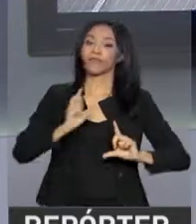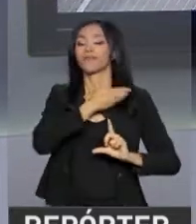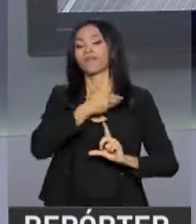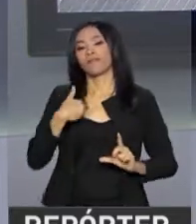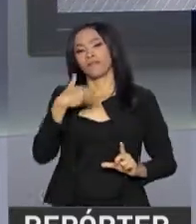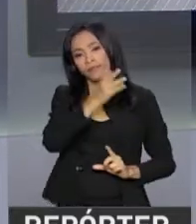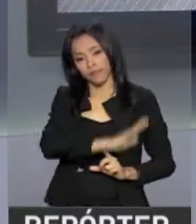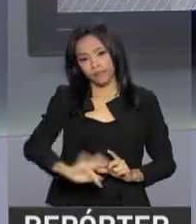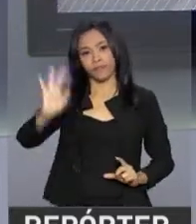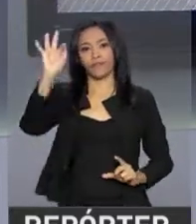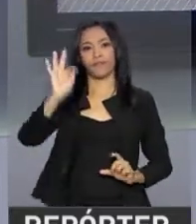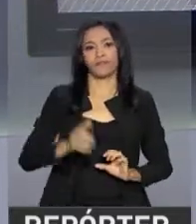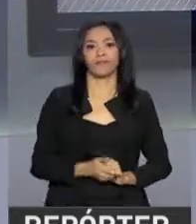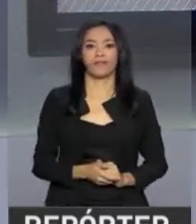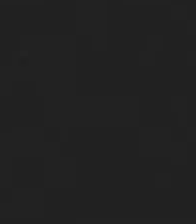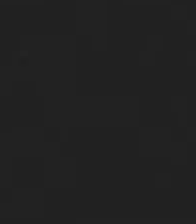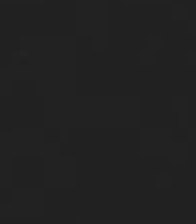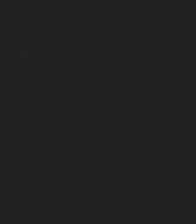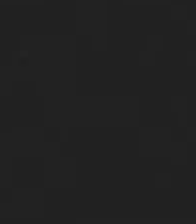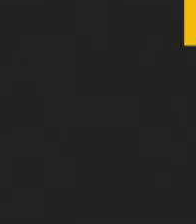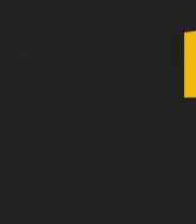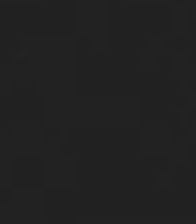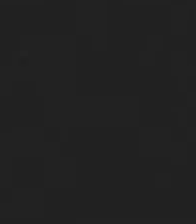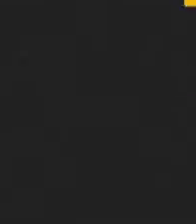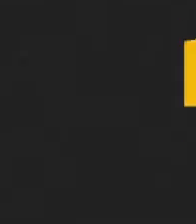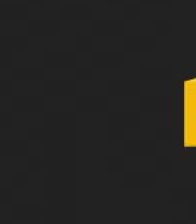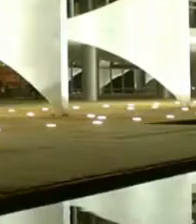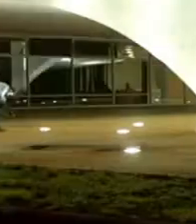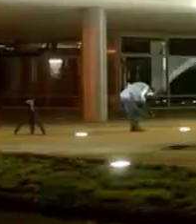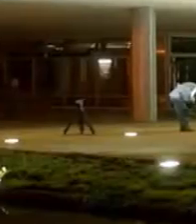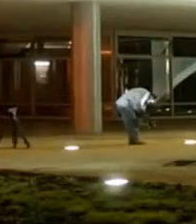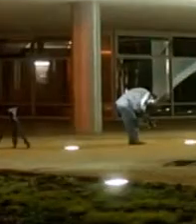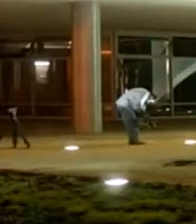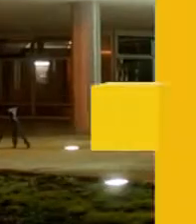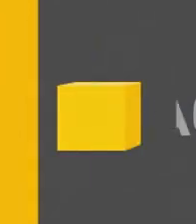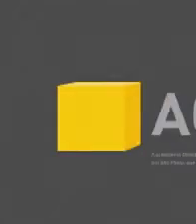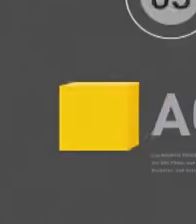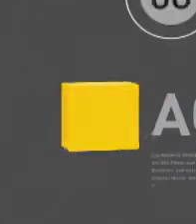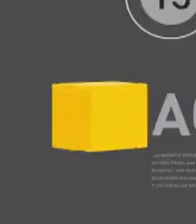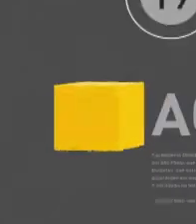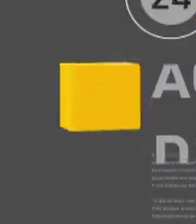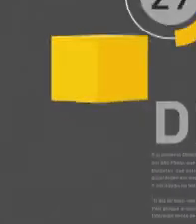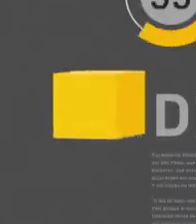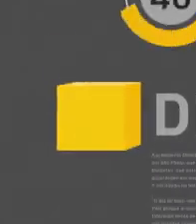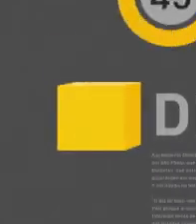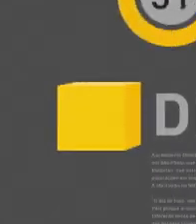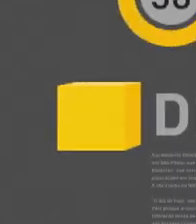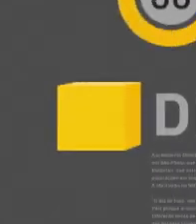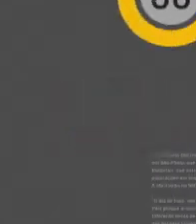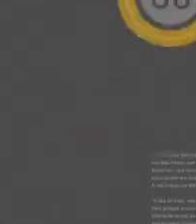a TV do Governo Federal.